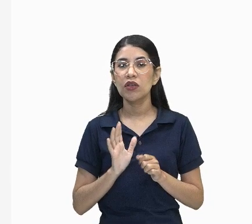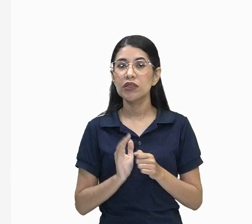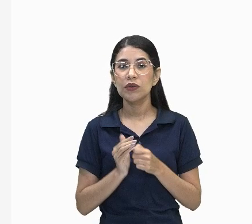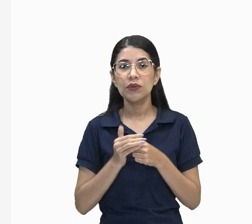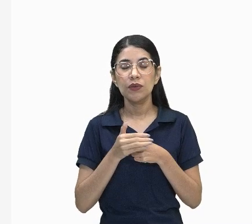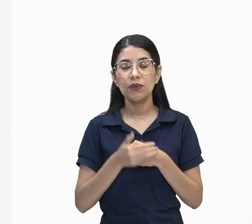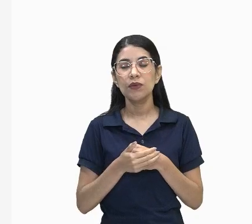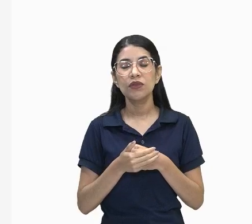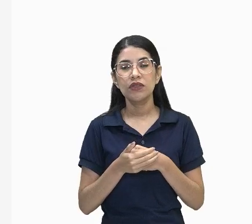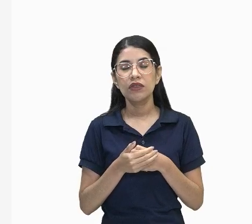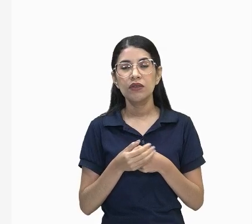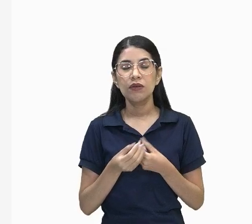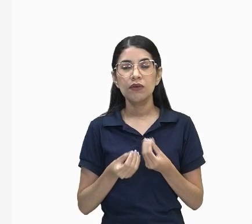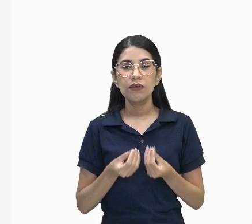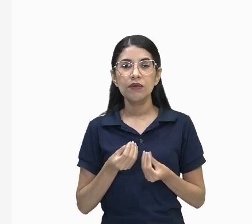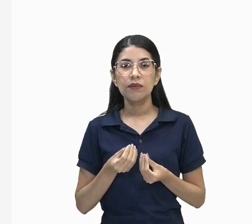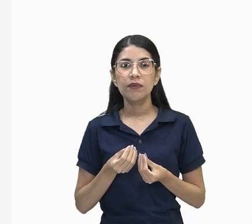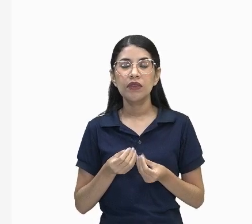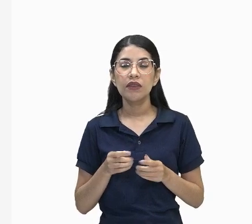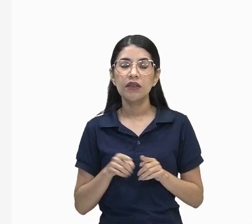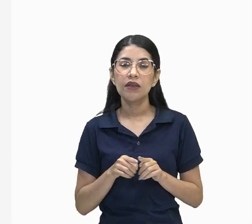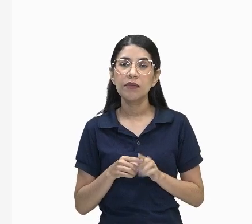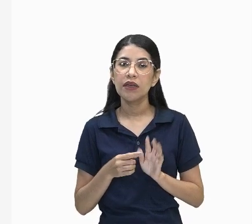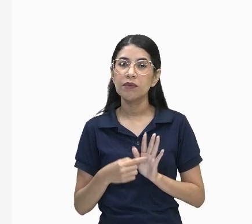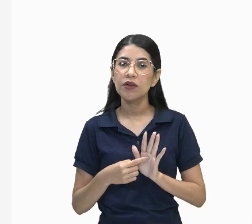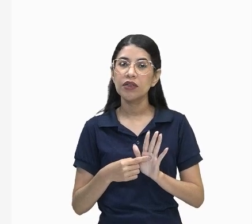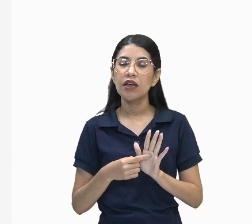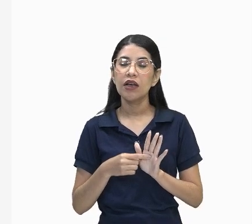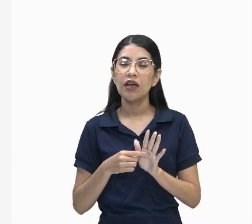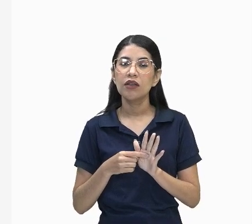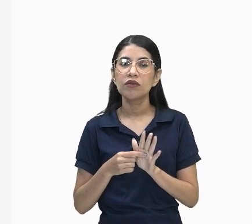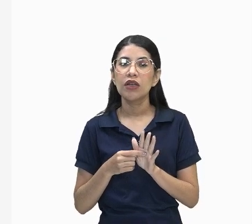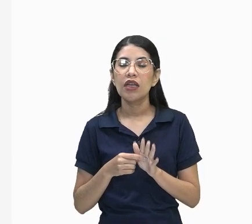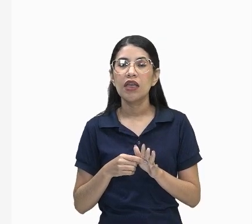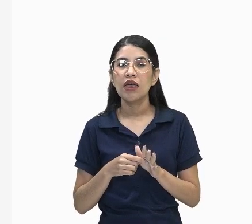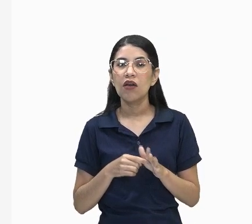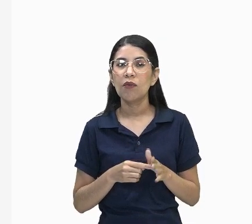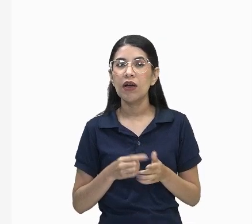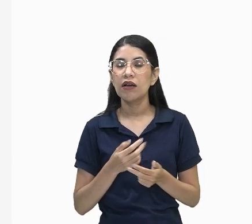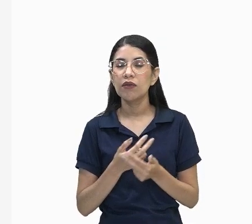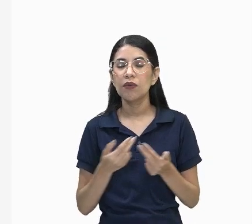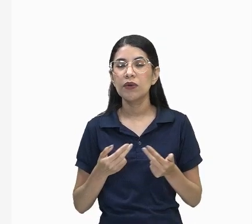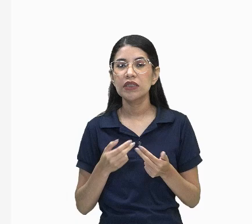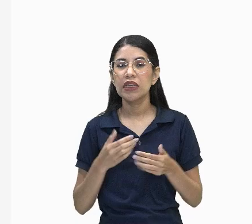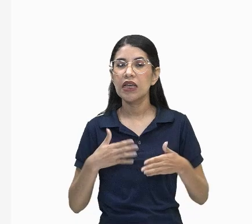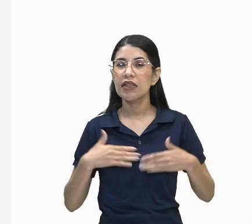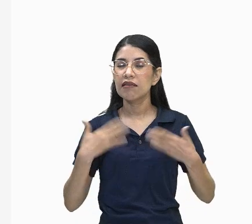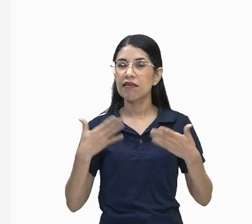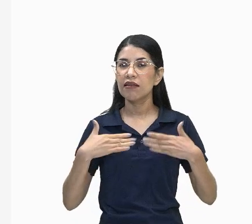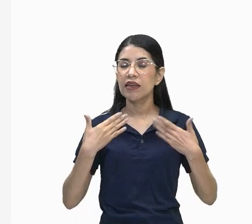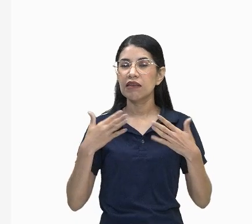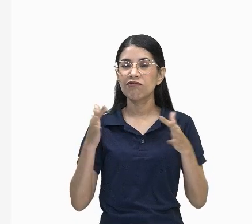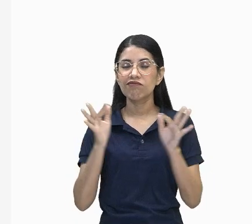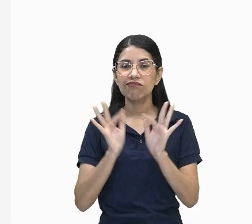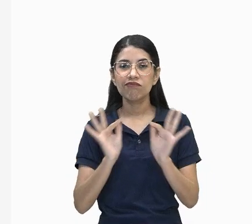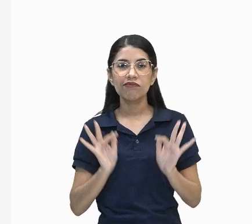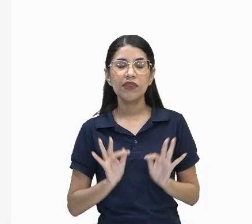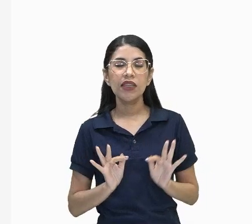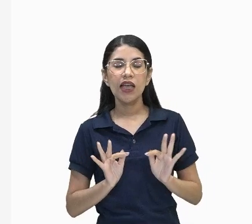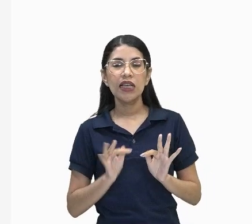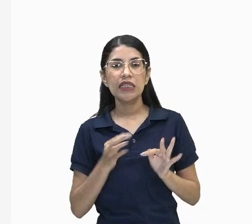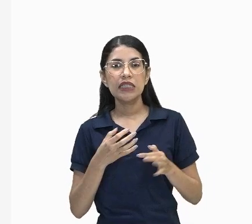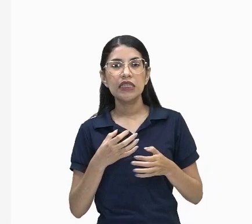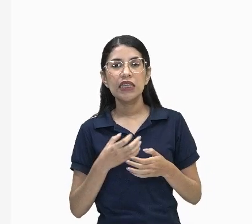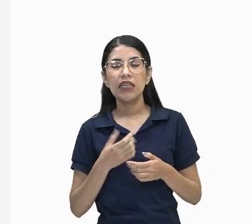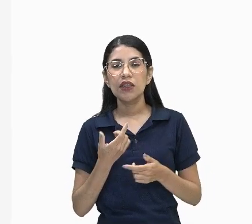camuflados, encobertos, e é mostrada uma imagem idealizada, uma imagem de alegria, né? De não